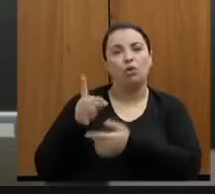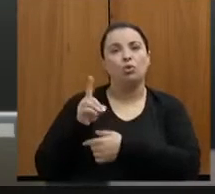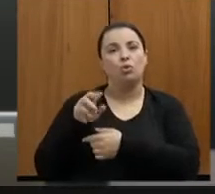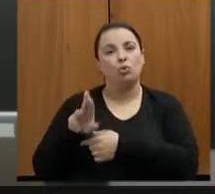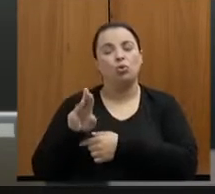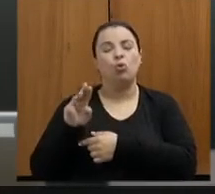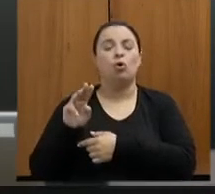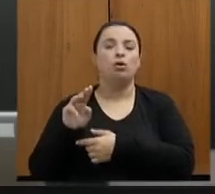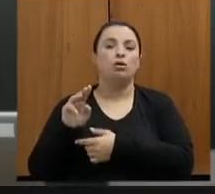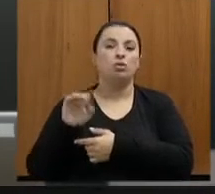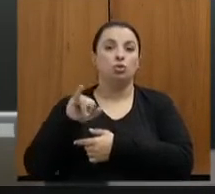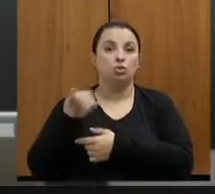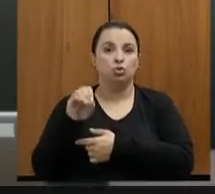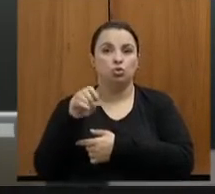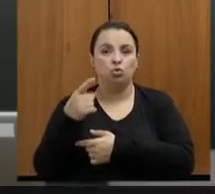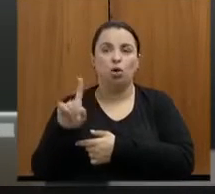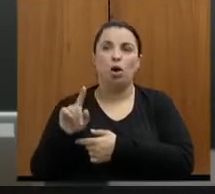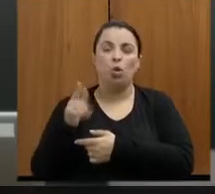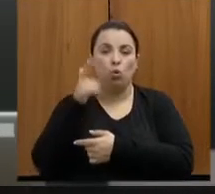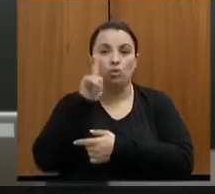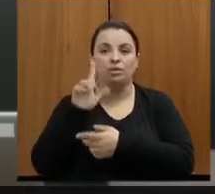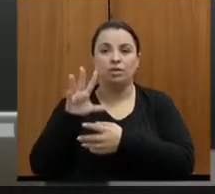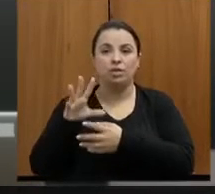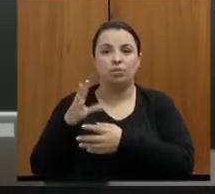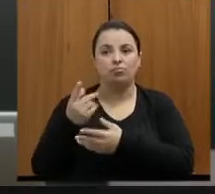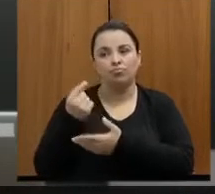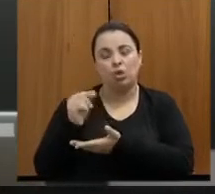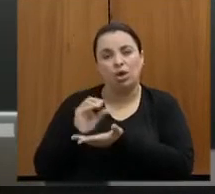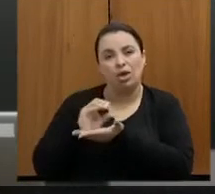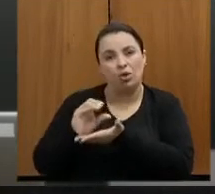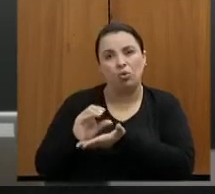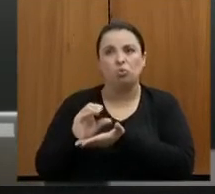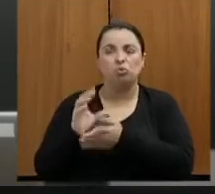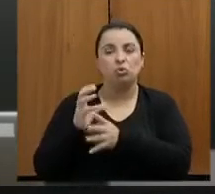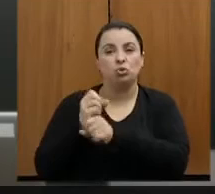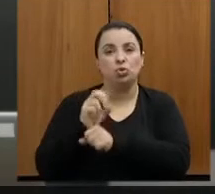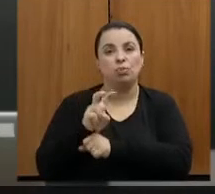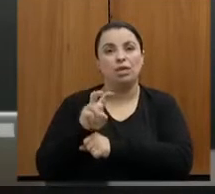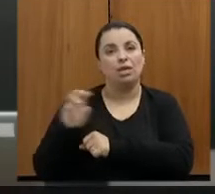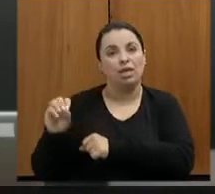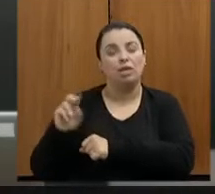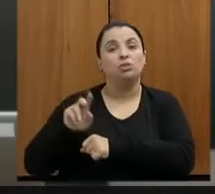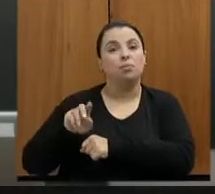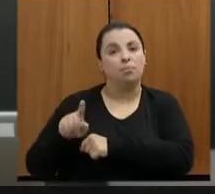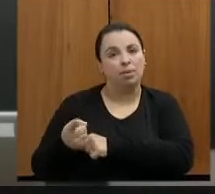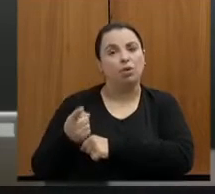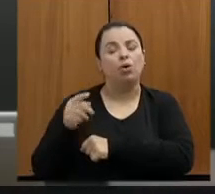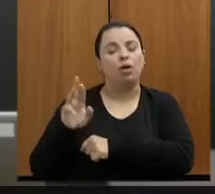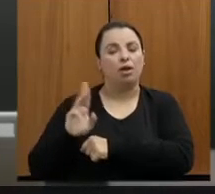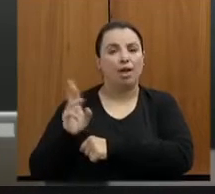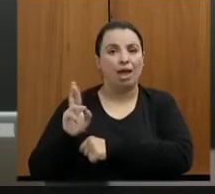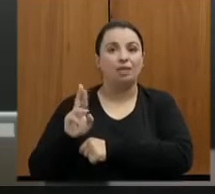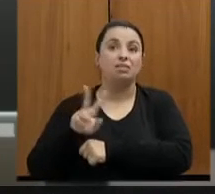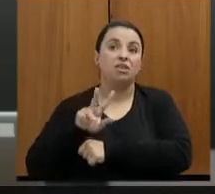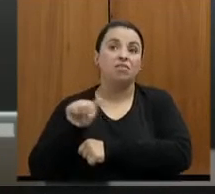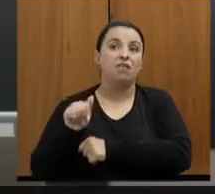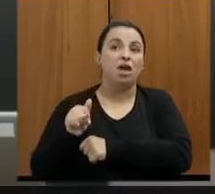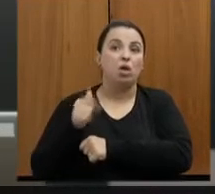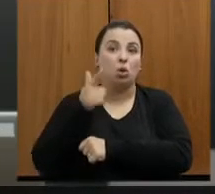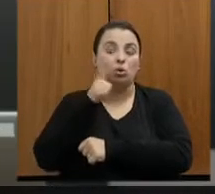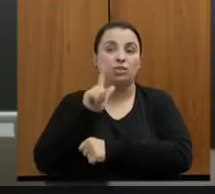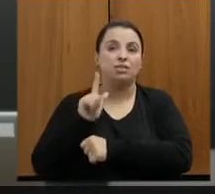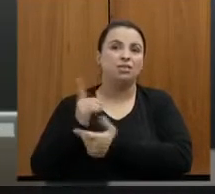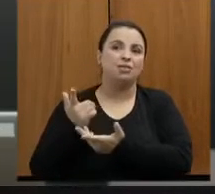e irá atender 7 mil imóveis na região do Vale do Aço. E